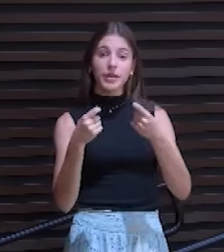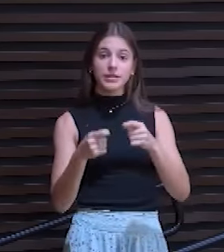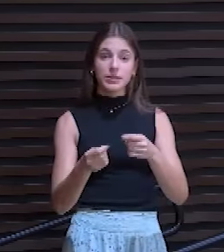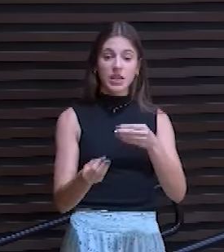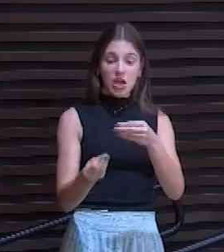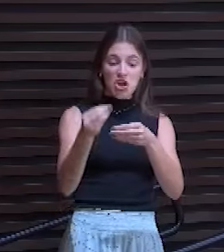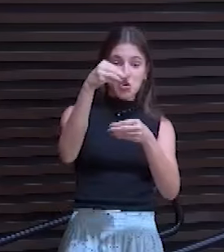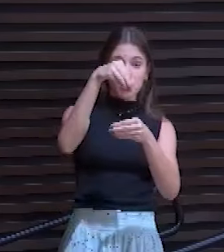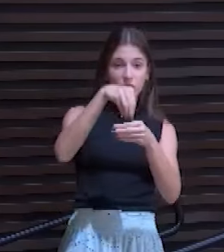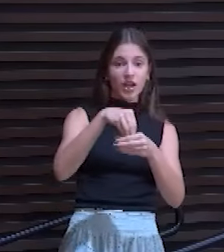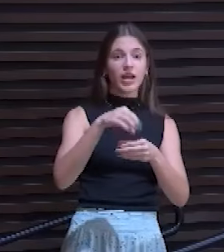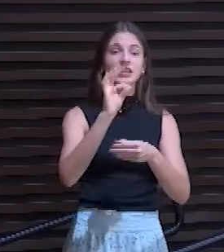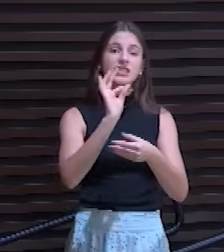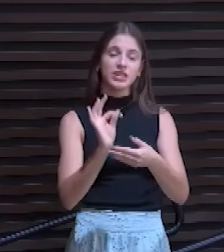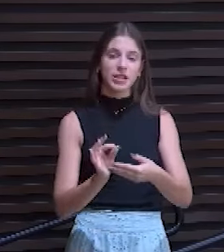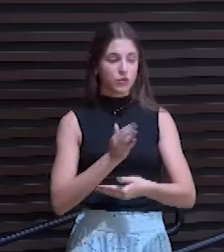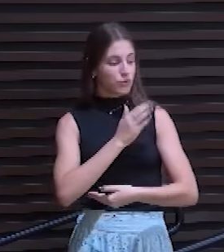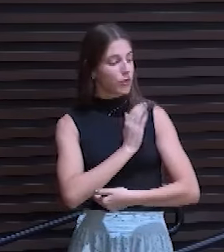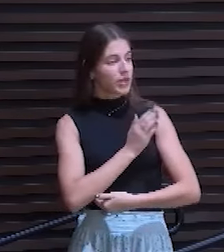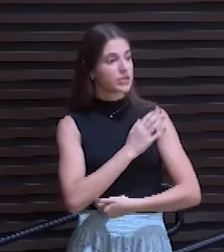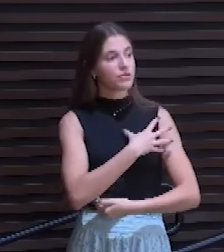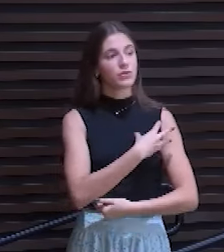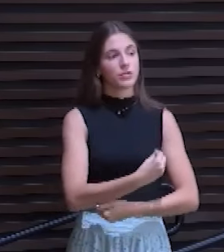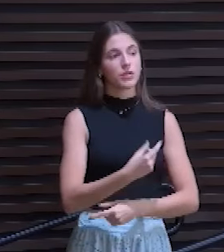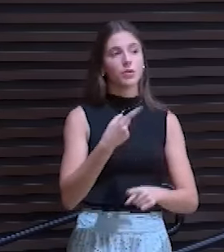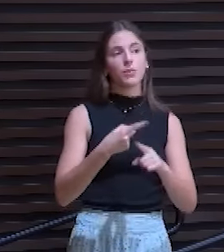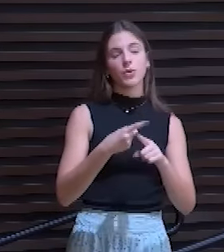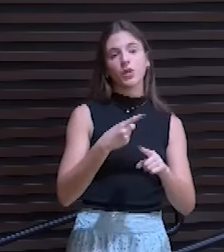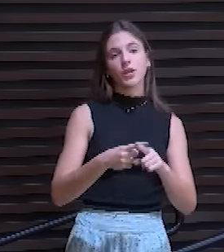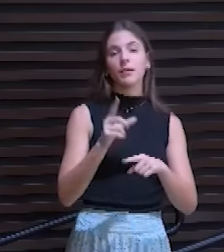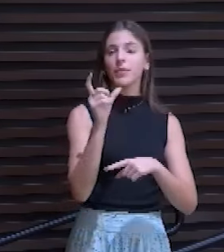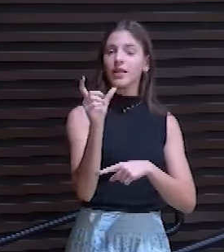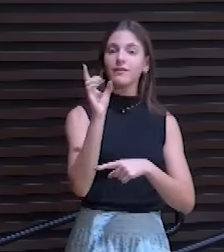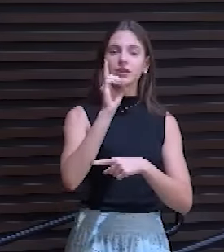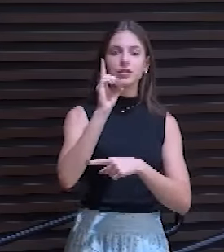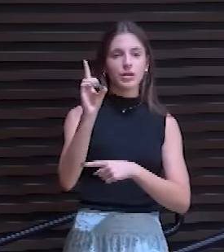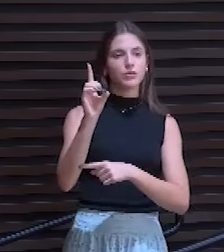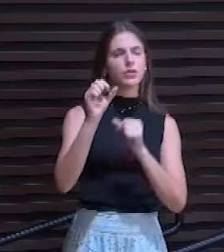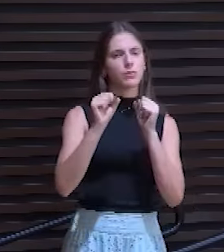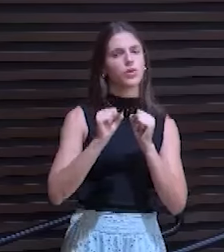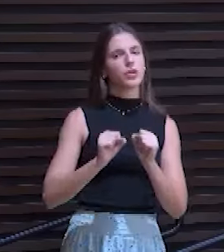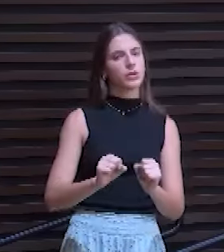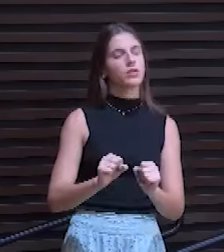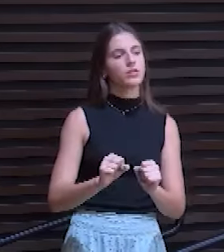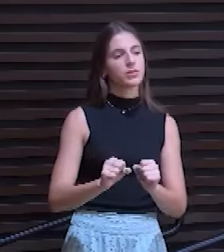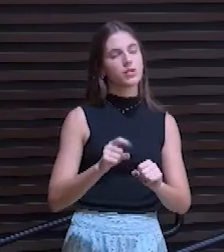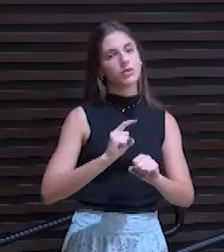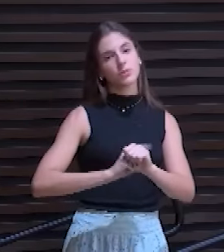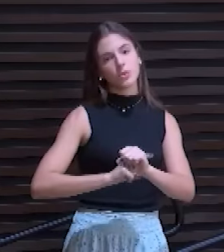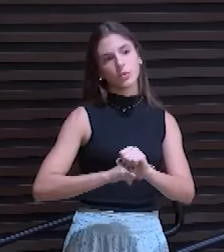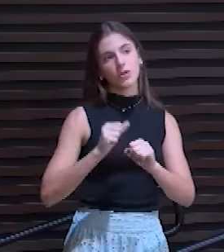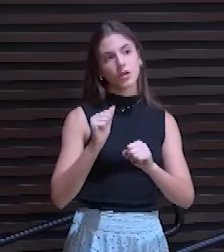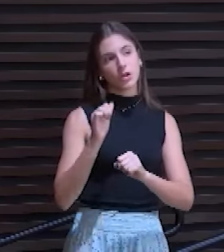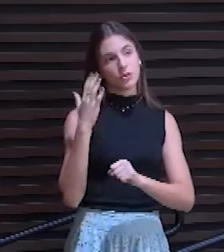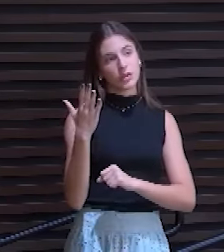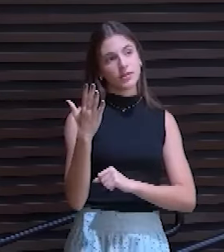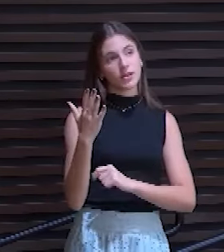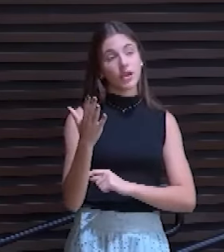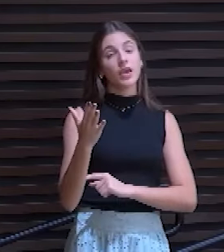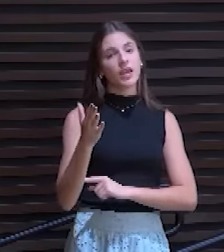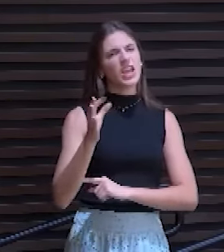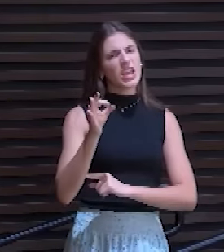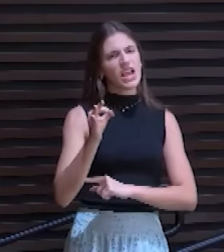filhos, e fica tranquilo, gente, porque a palavra de Deus, ela é poderosa. Quando acontecer, que vai